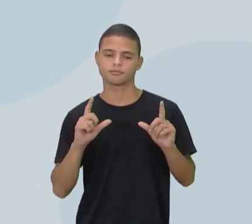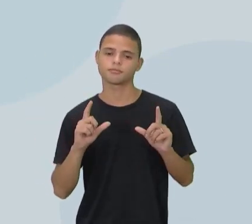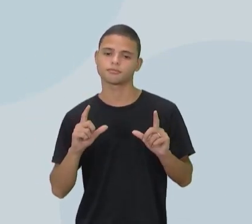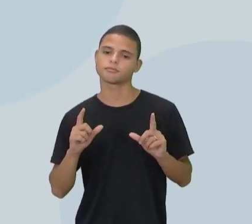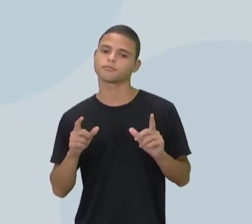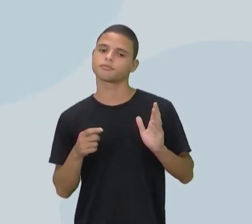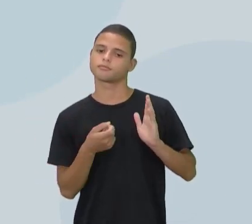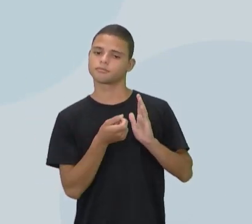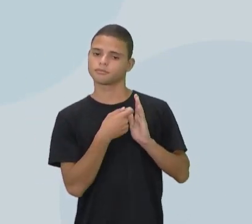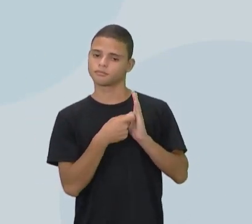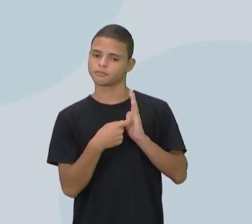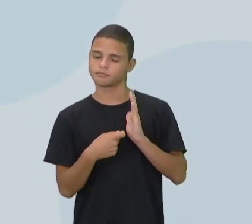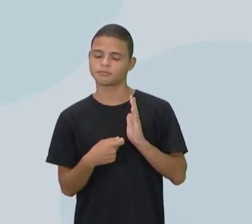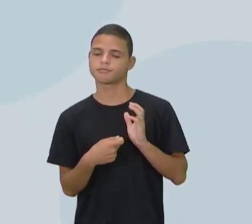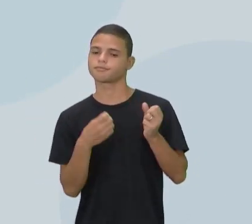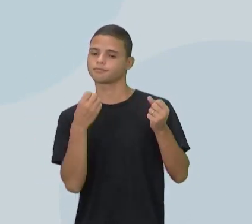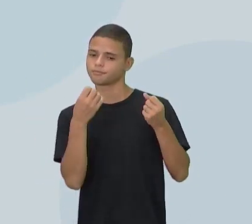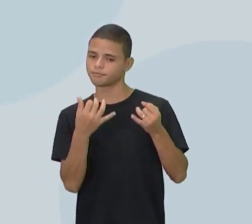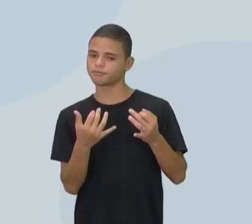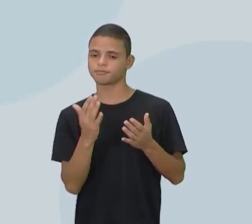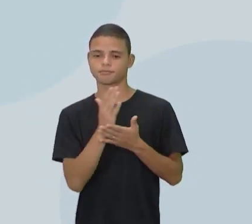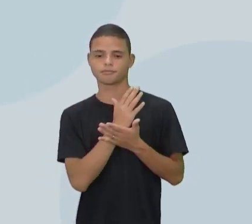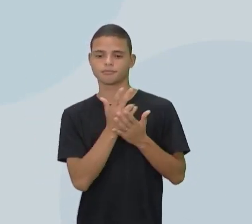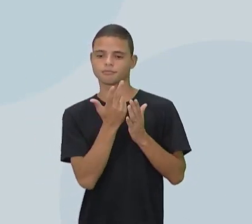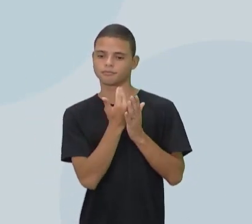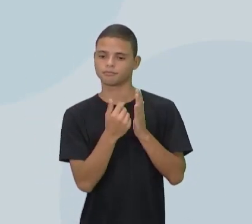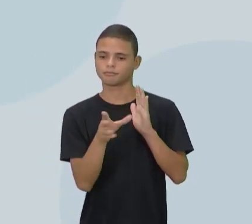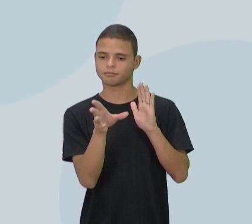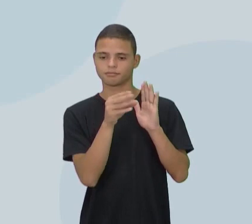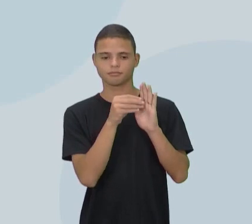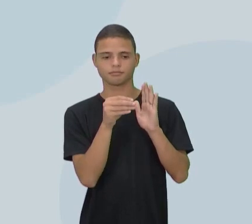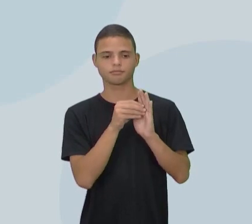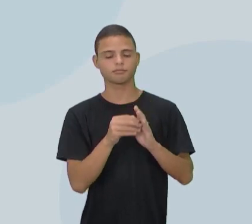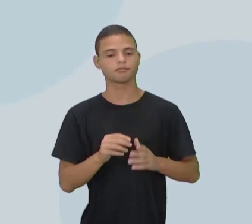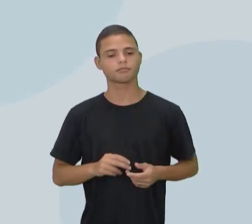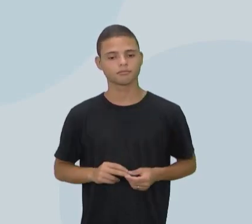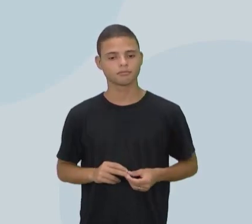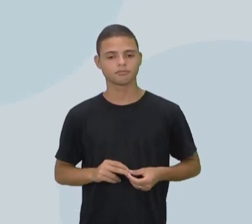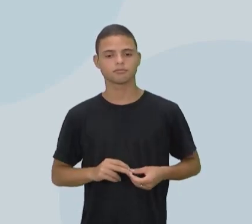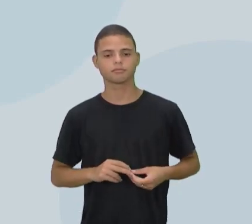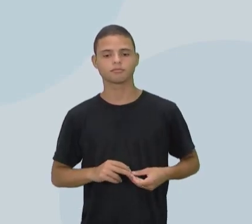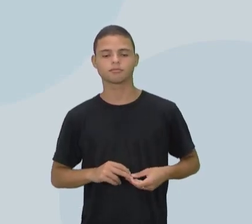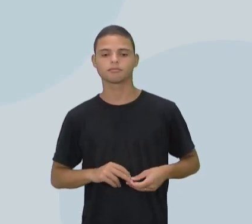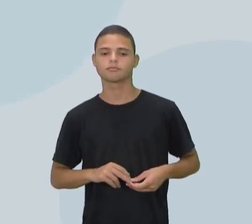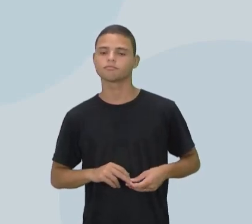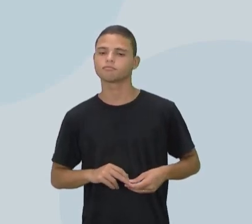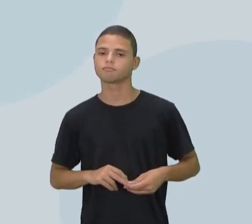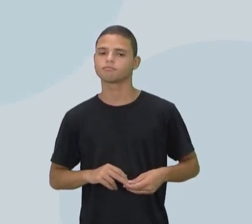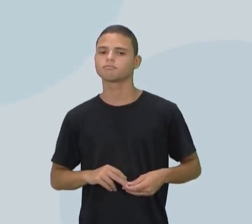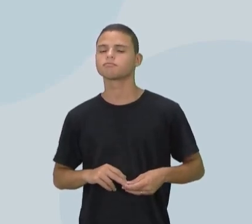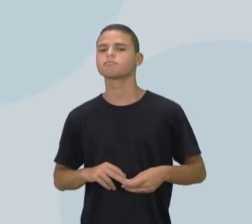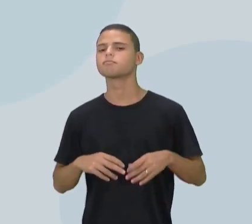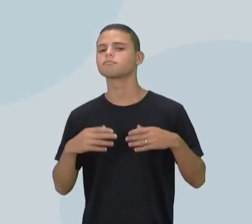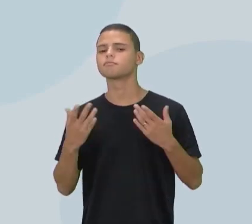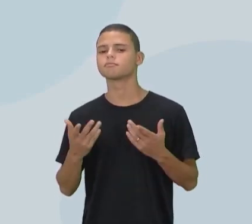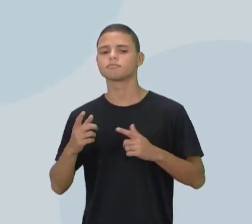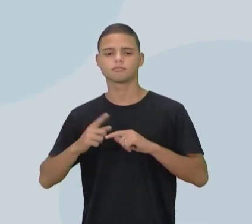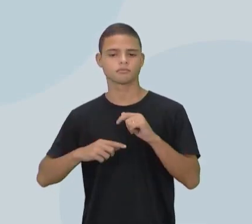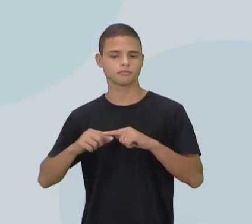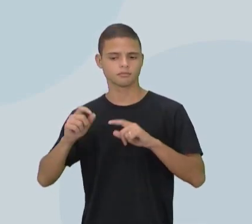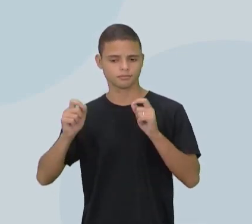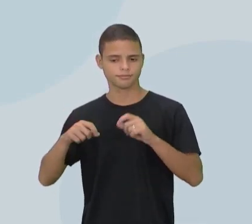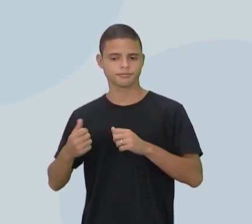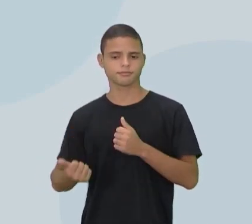gente vai escrevendo, ou vai colando fotos. E aí também a outra pergunta lá, ó, quais materiais podem substituir o amianto, né? A